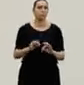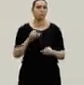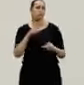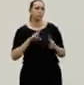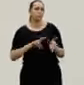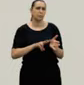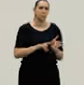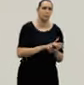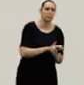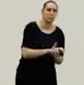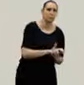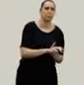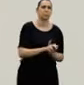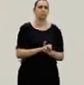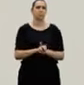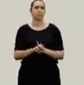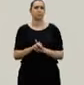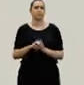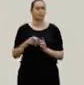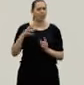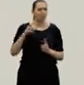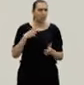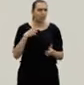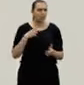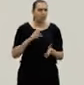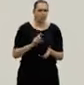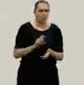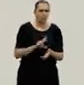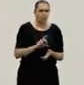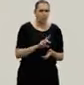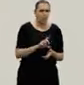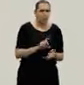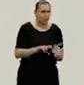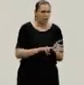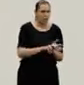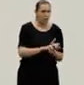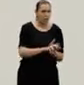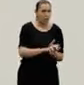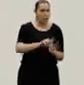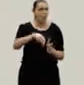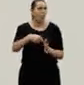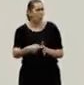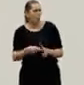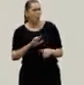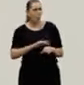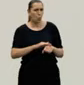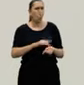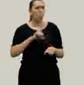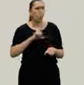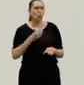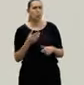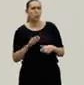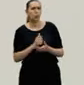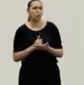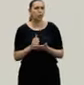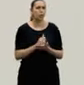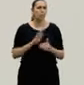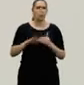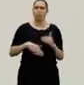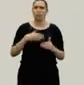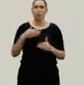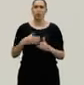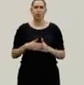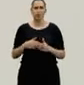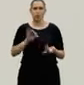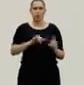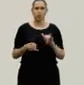vírus ele, está infeccioso, ele tem essa capacidade de infectar ou não, e basicamente tudo a gente faz dentro de